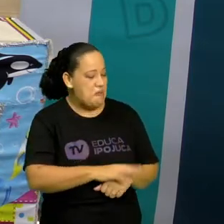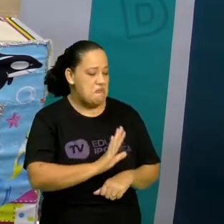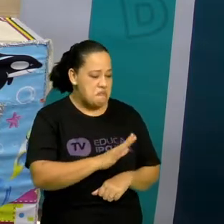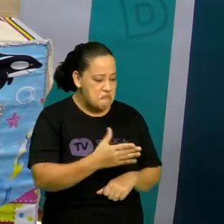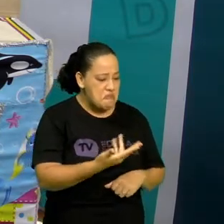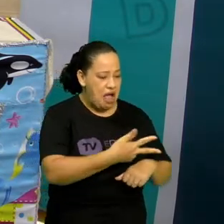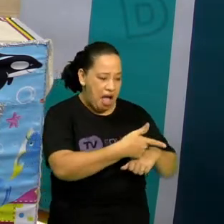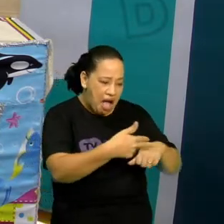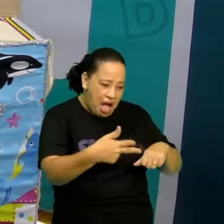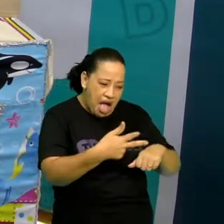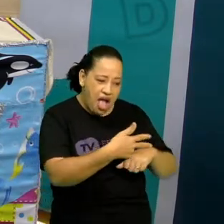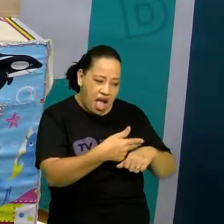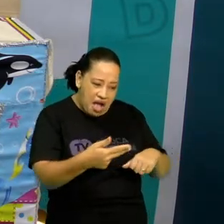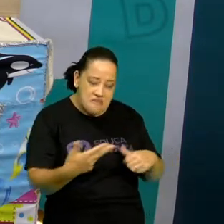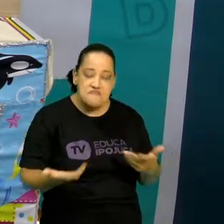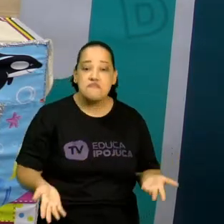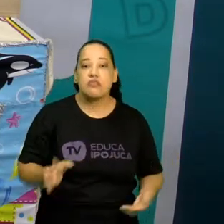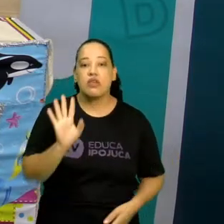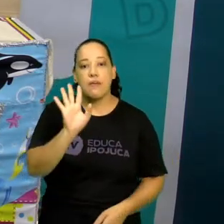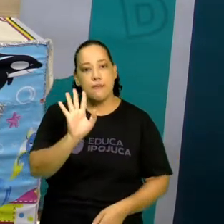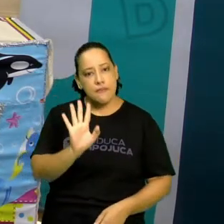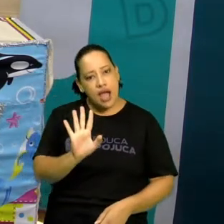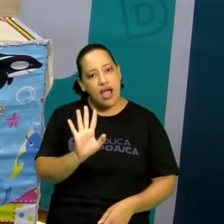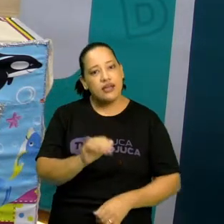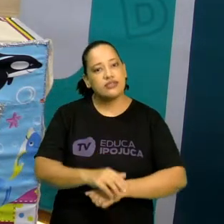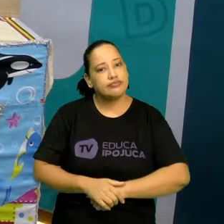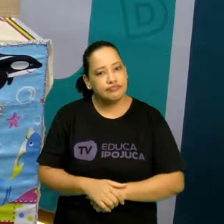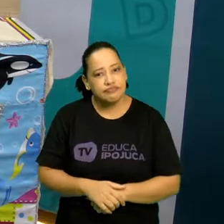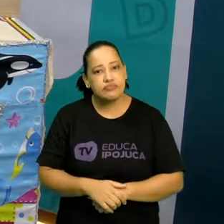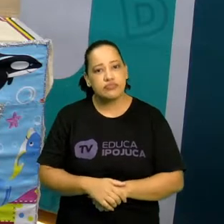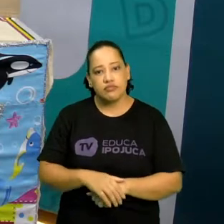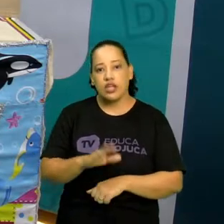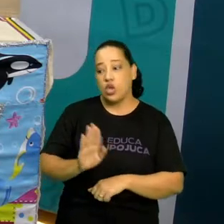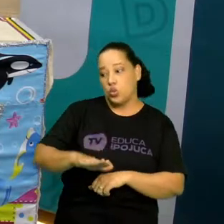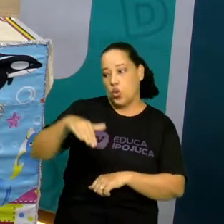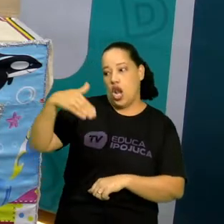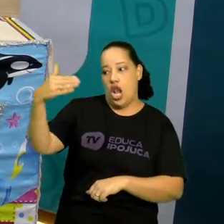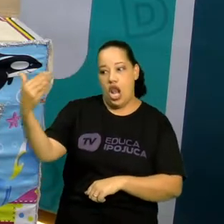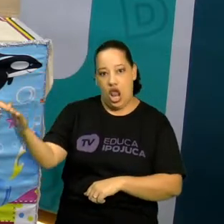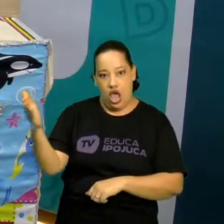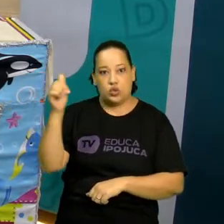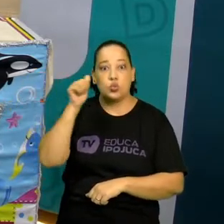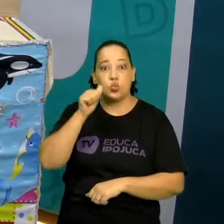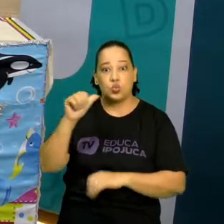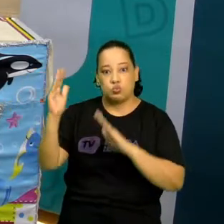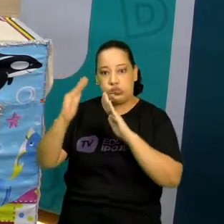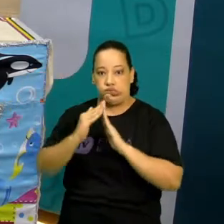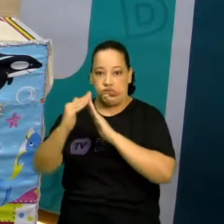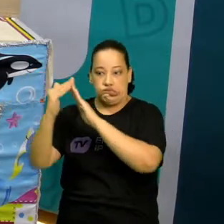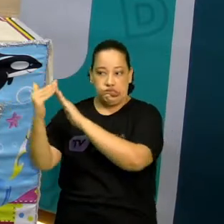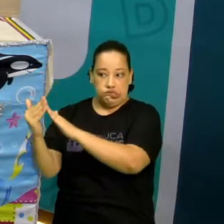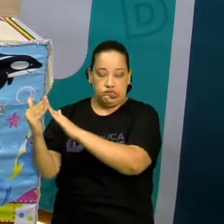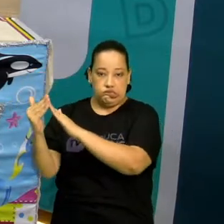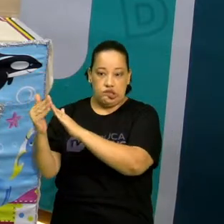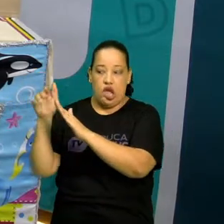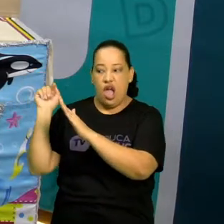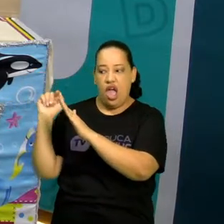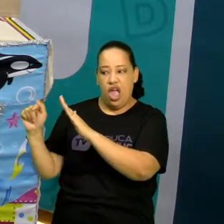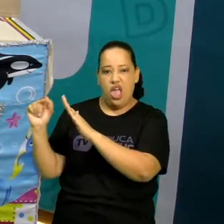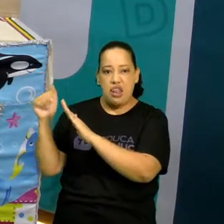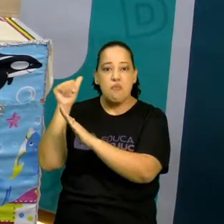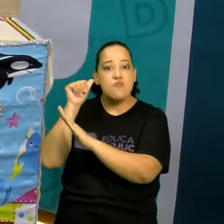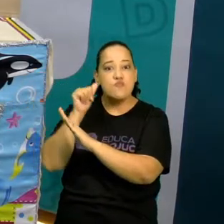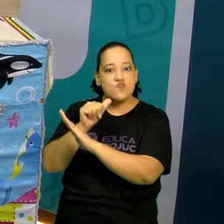só crianças que do lado morava uma vizinha essa